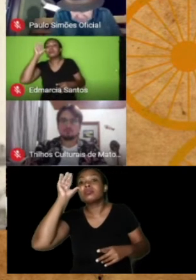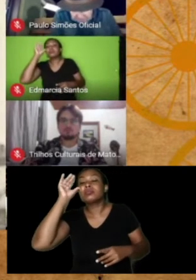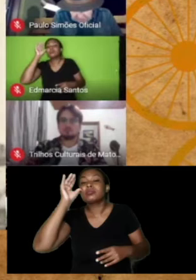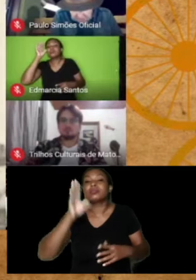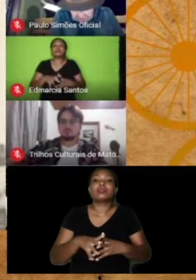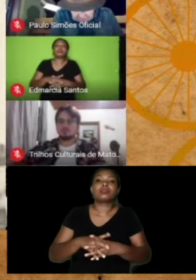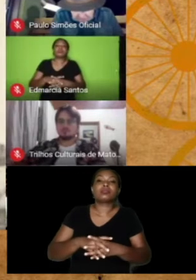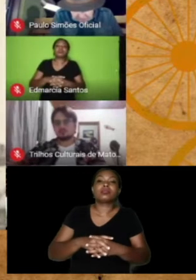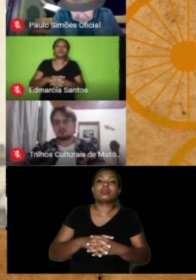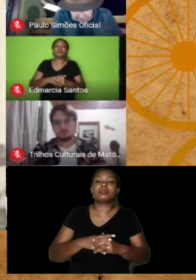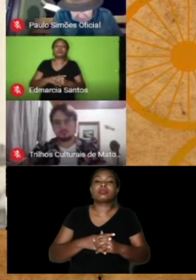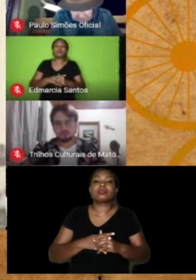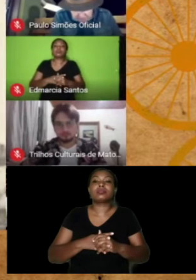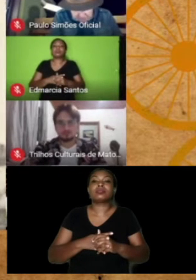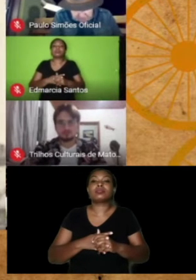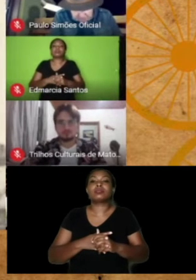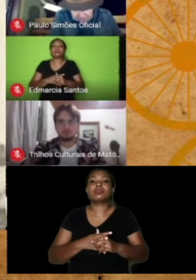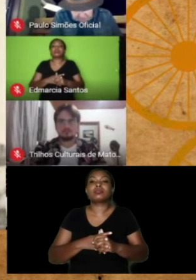consome